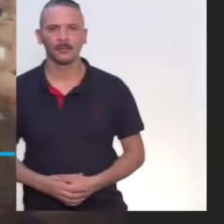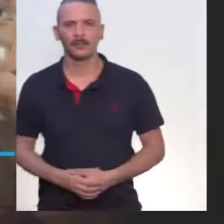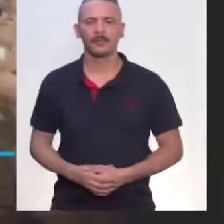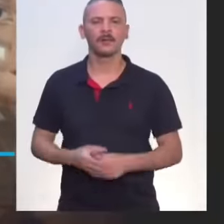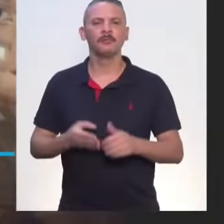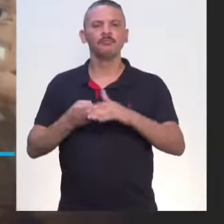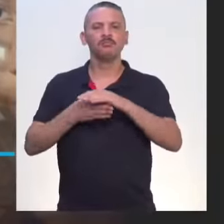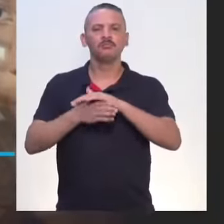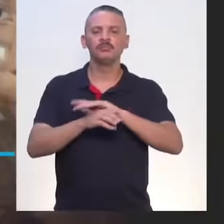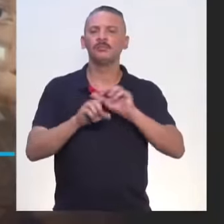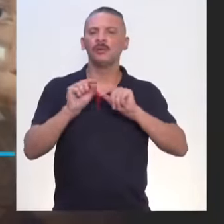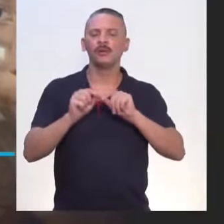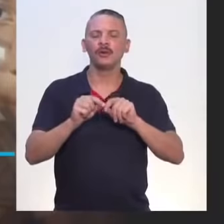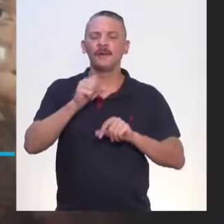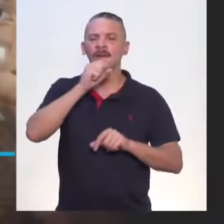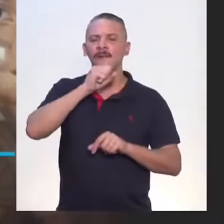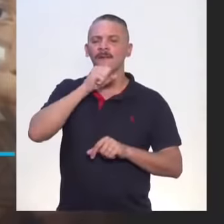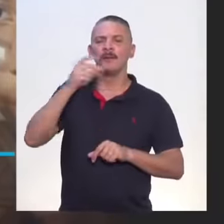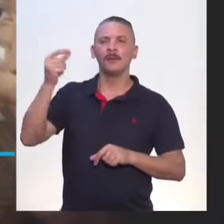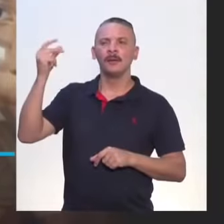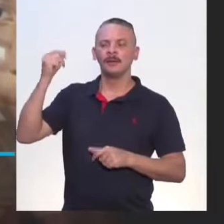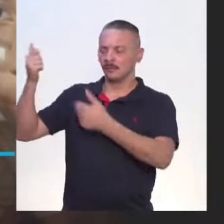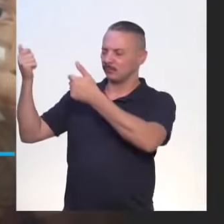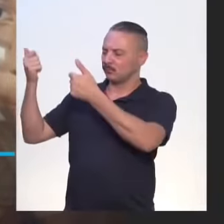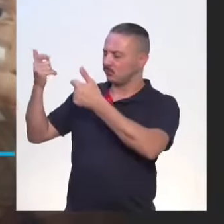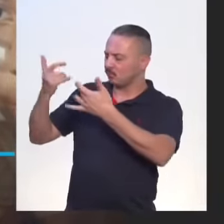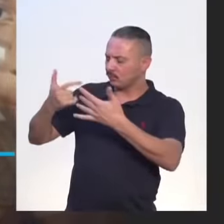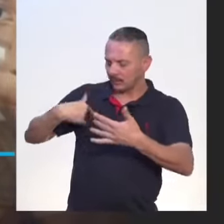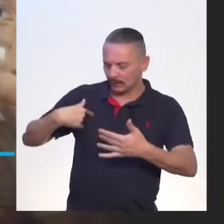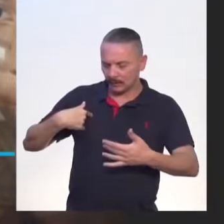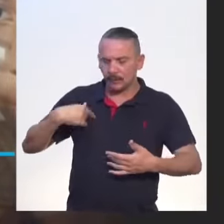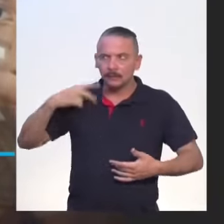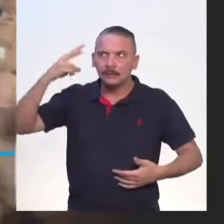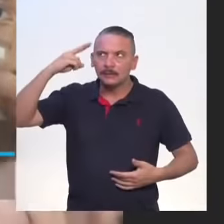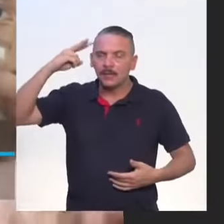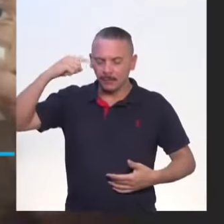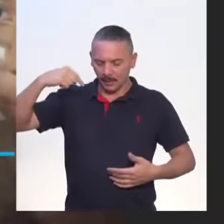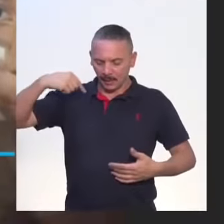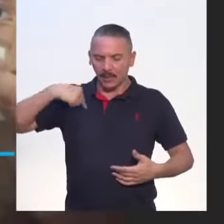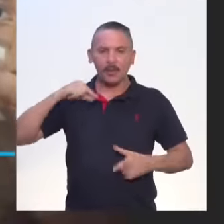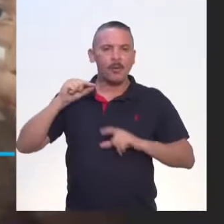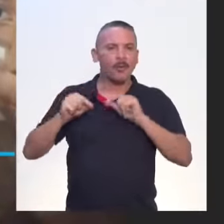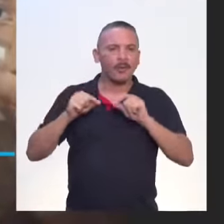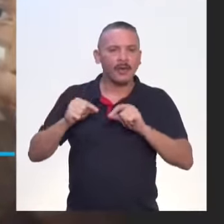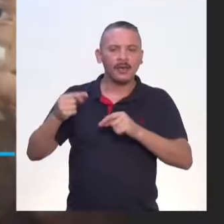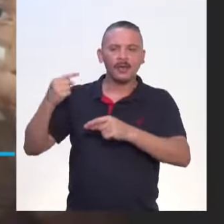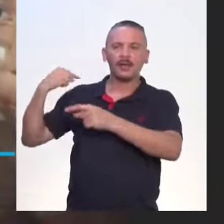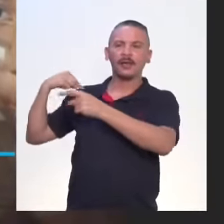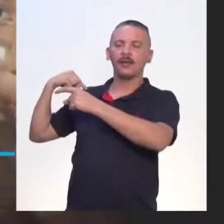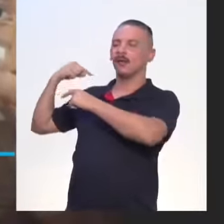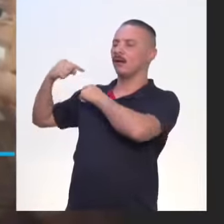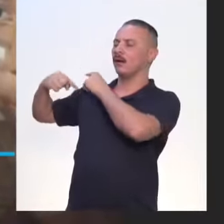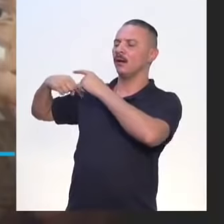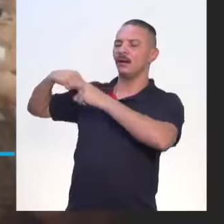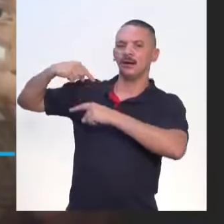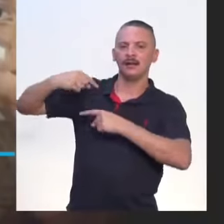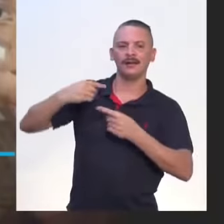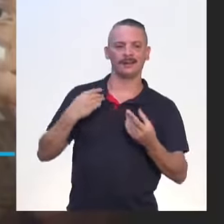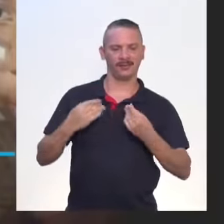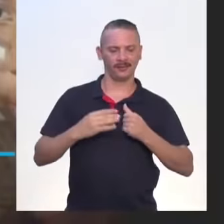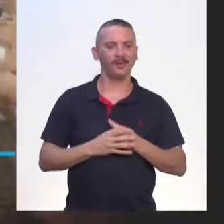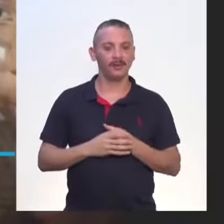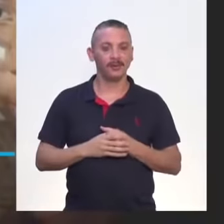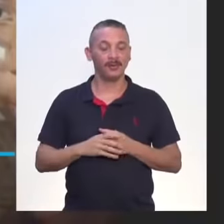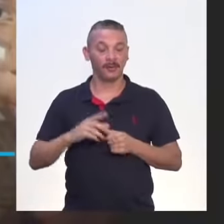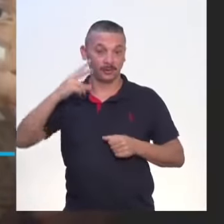que eles nos lembram quem nós somos, de onde nós viemos, e o que a gente faz nesse mundo.